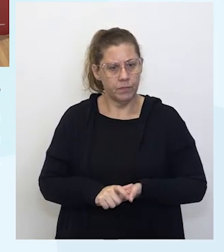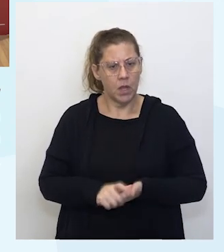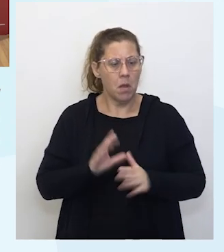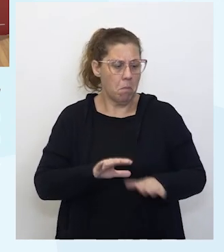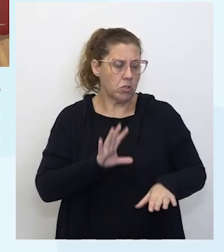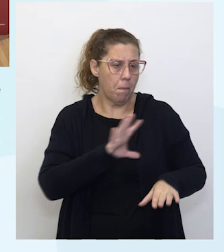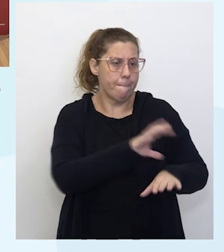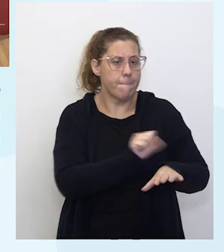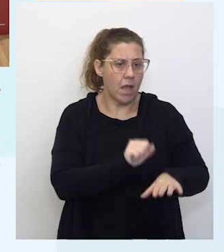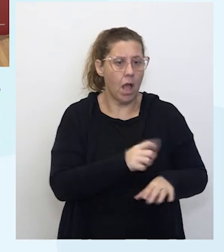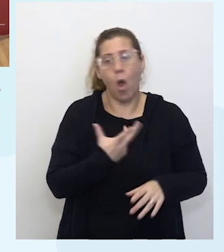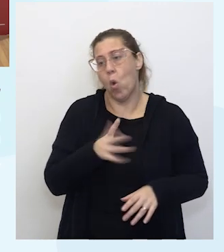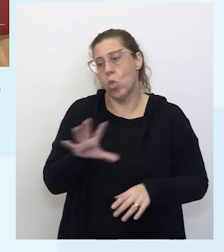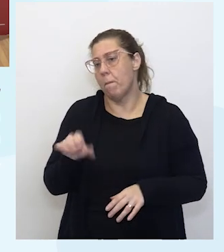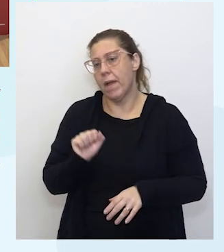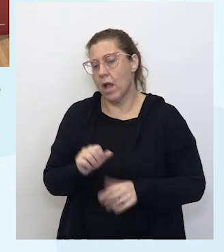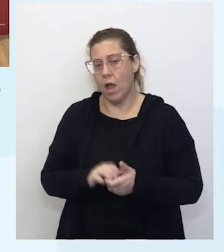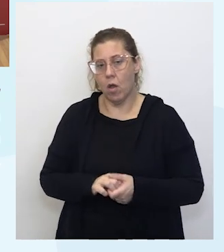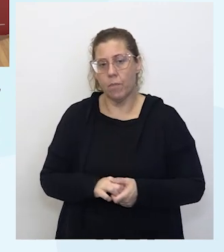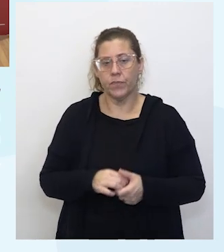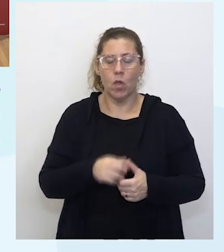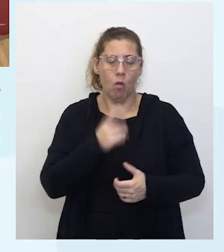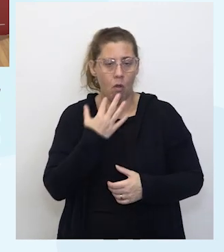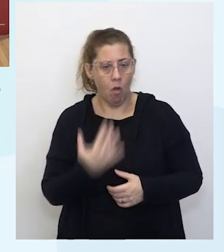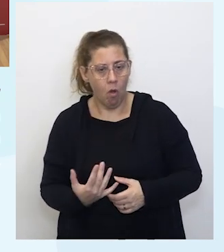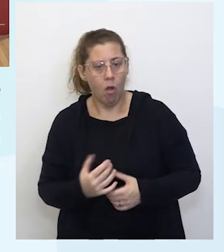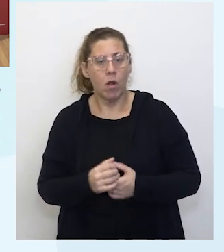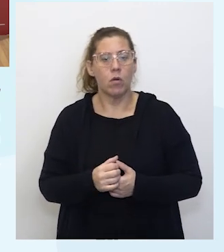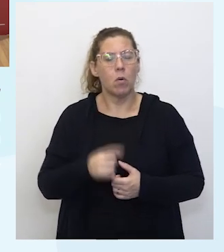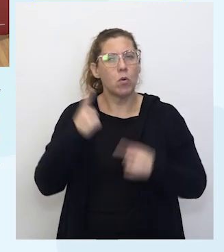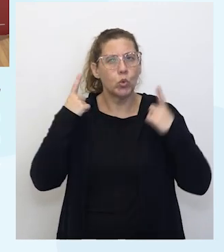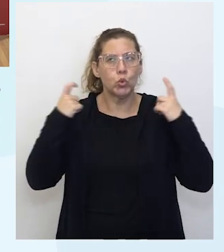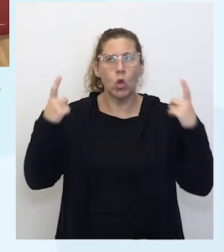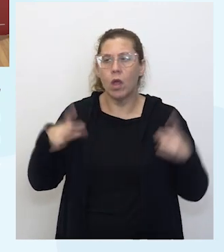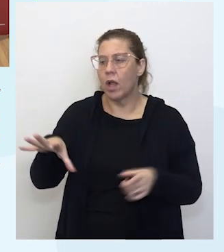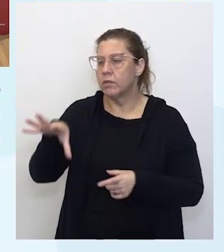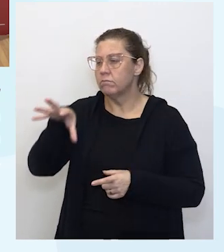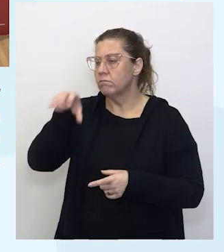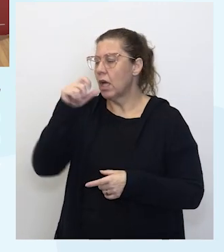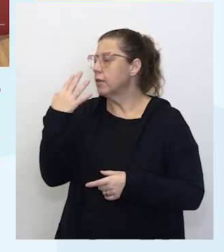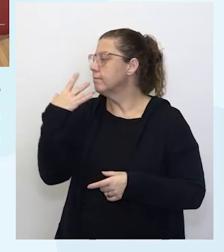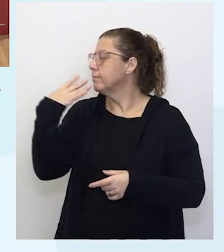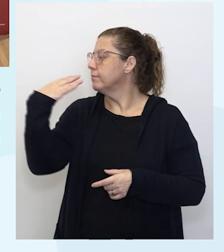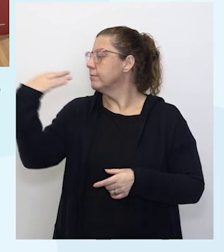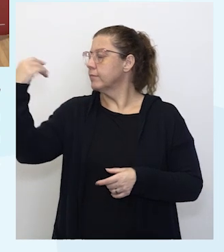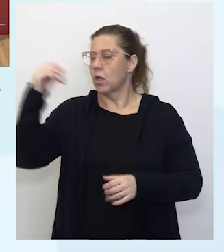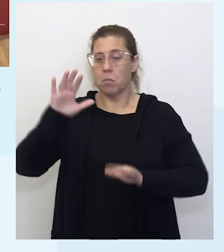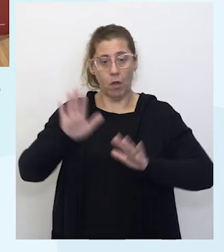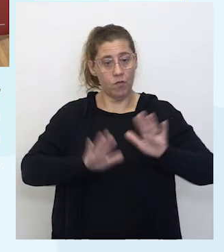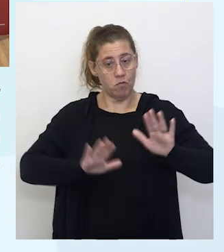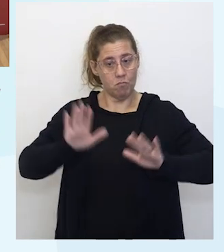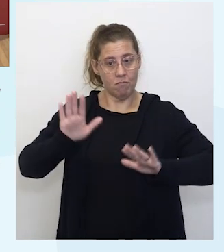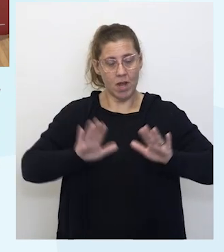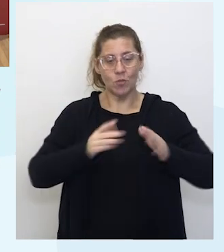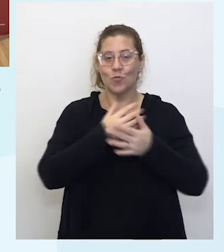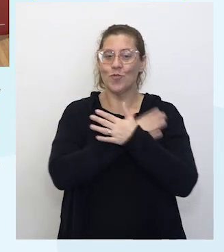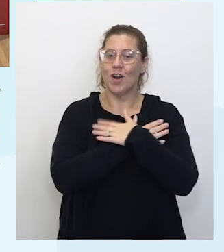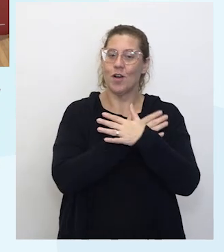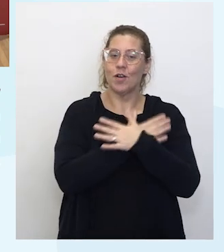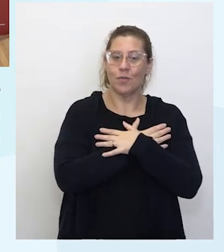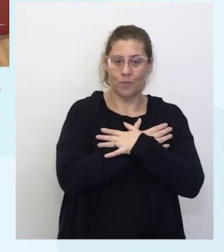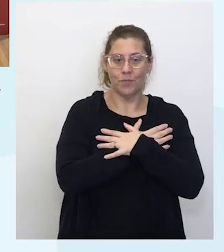imaterial. Então, um objeto, uma cor, um som, um cheiro, um movimento, um abraço.